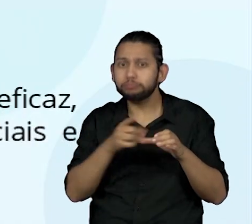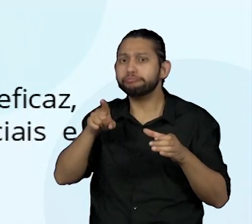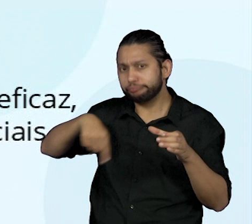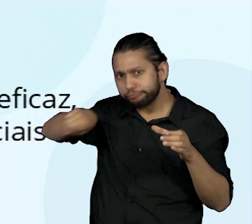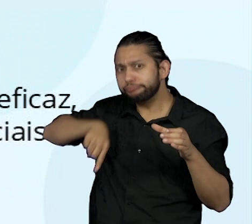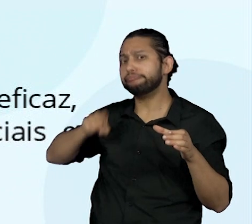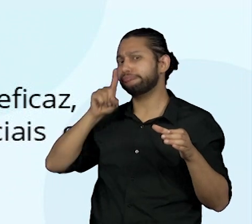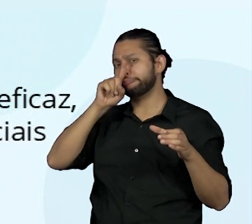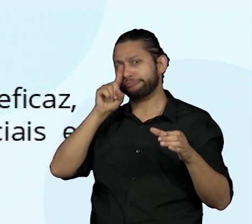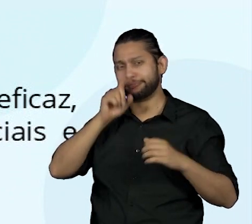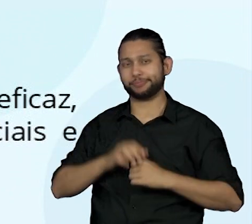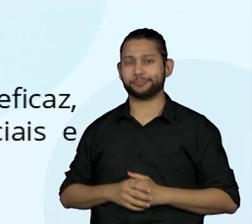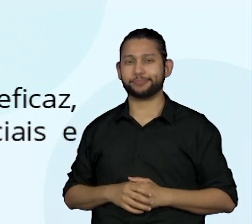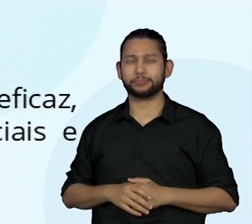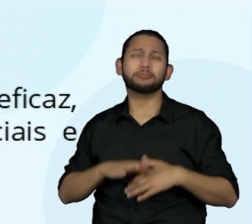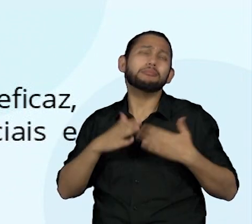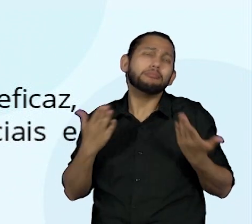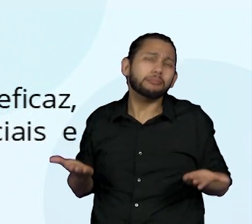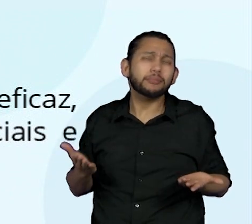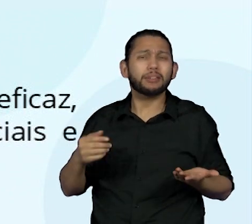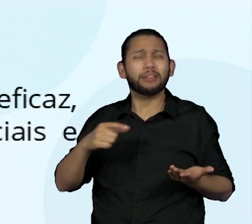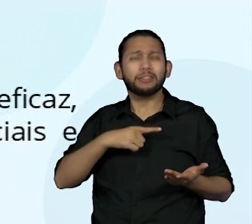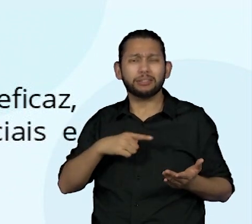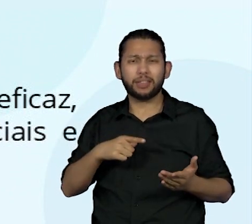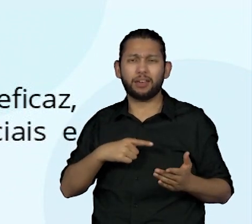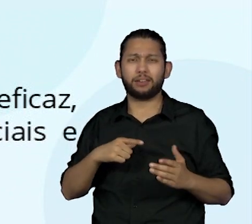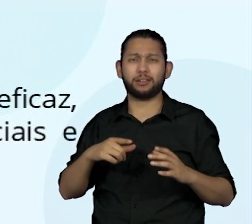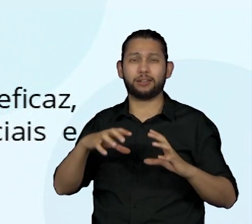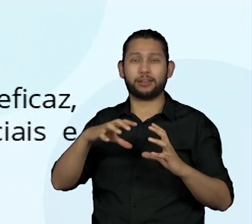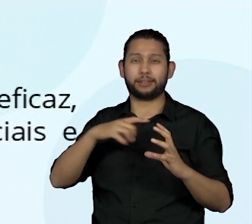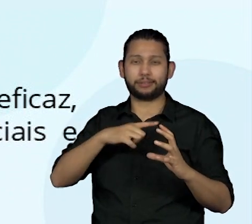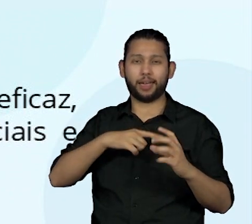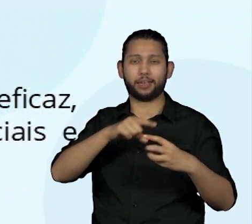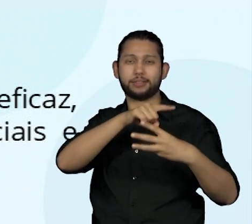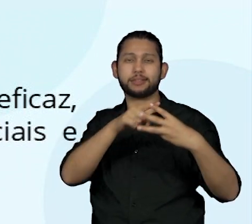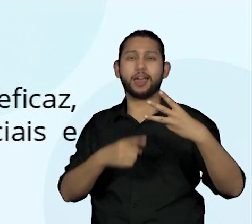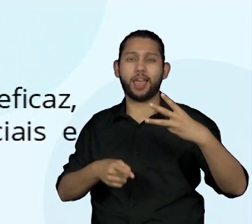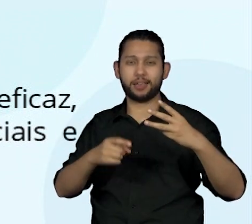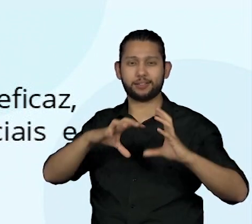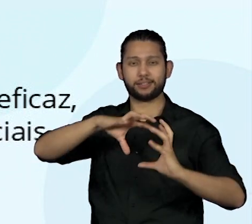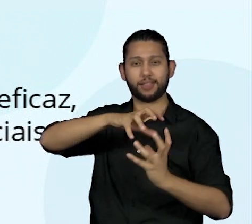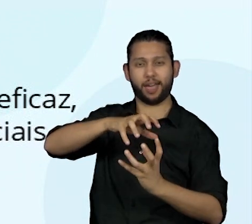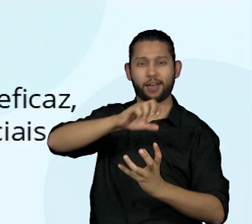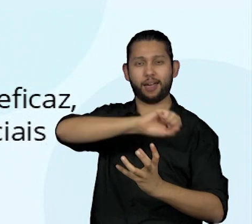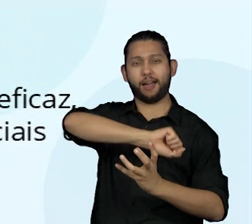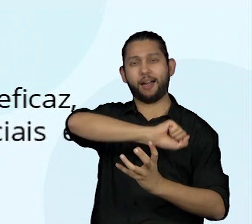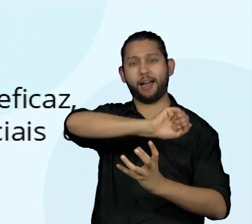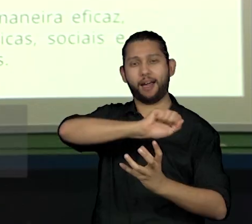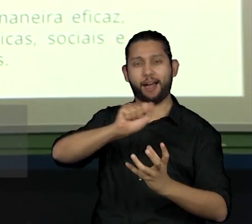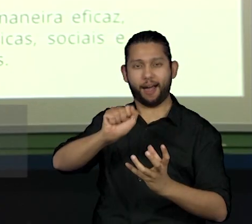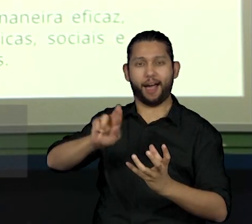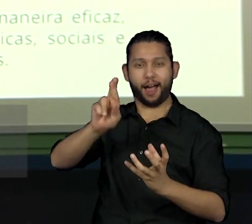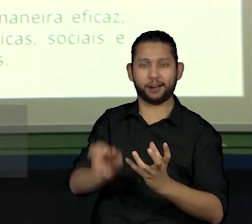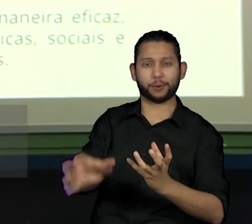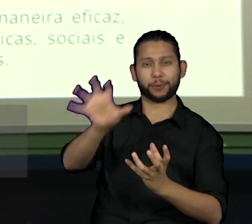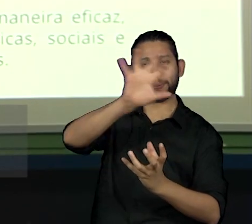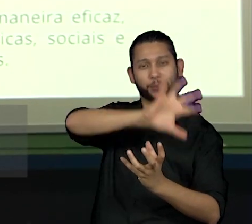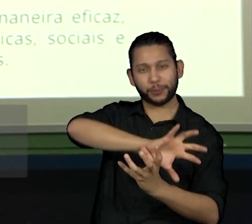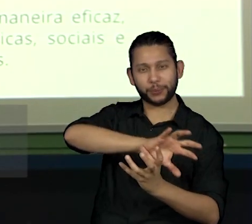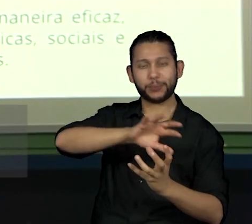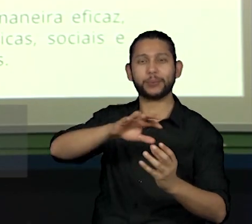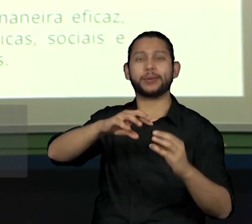quais são as consequências desses todos os movimentos das esferas terrestres? Primeiro, danos econômicos.